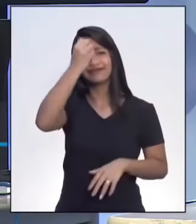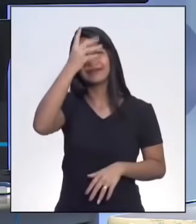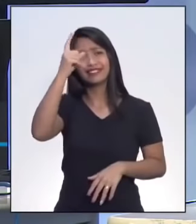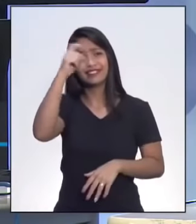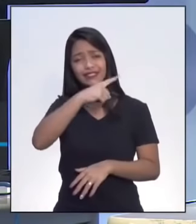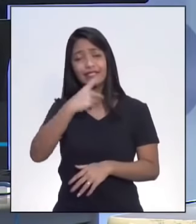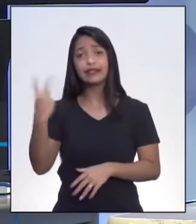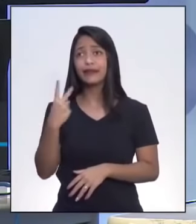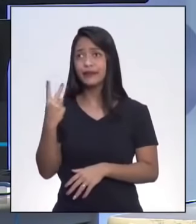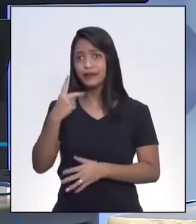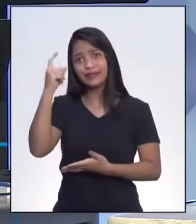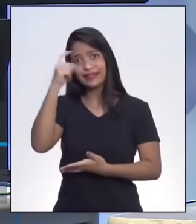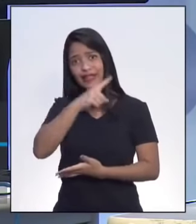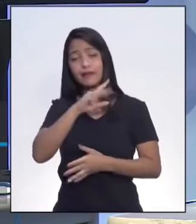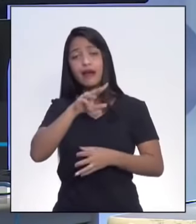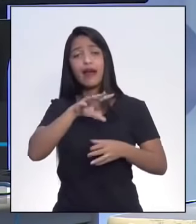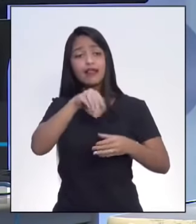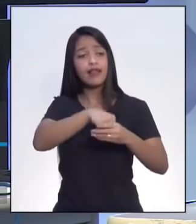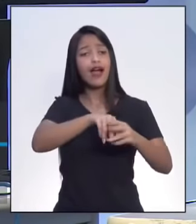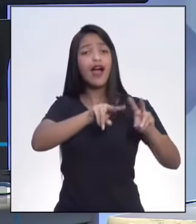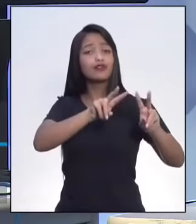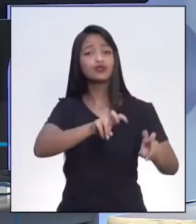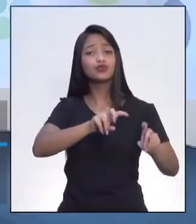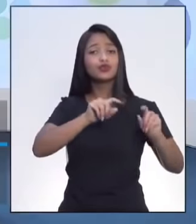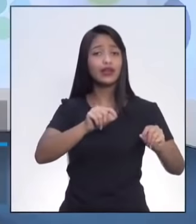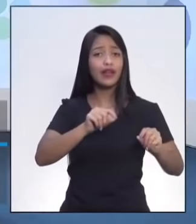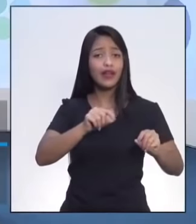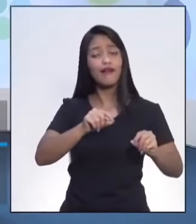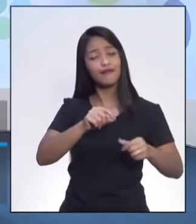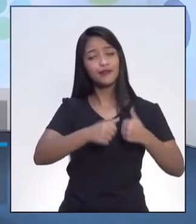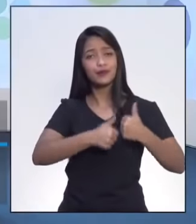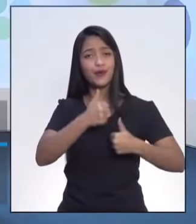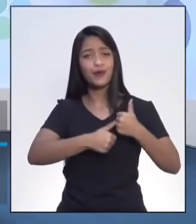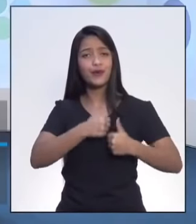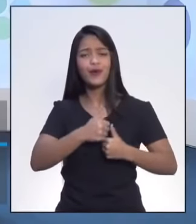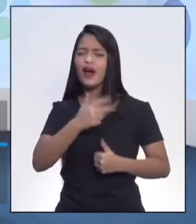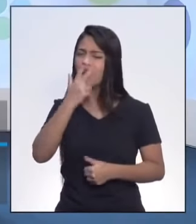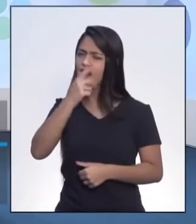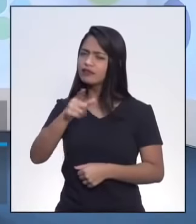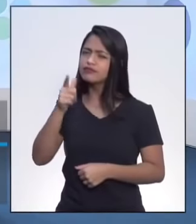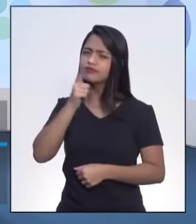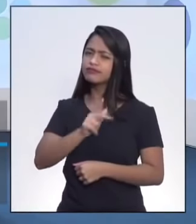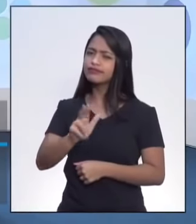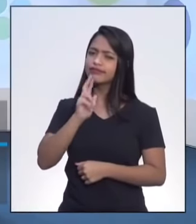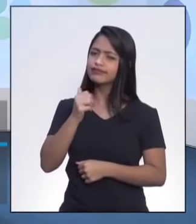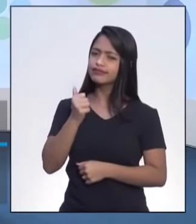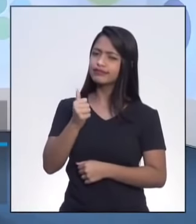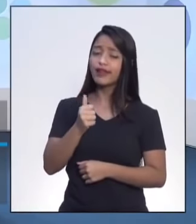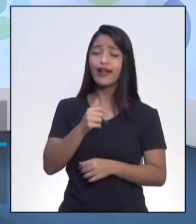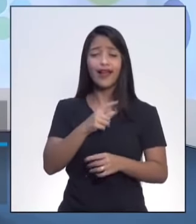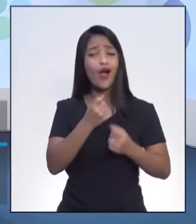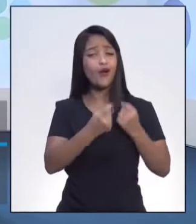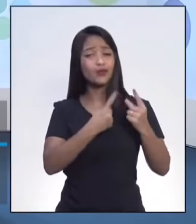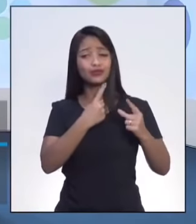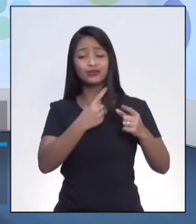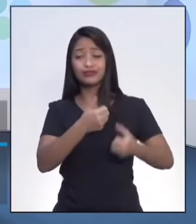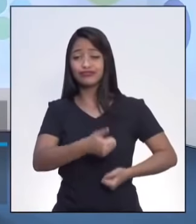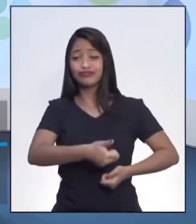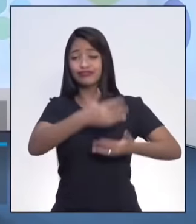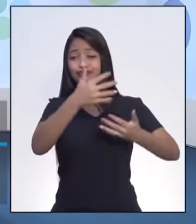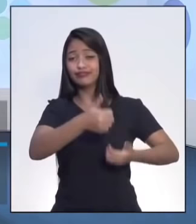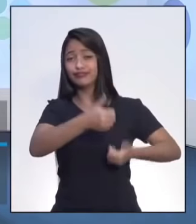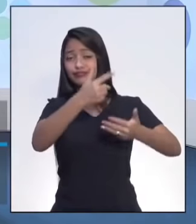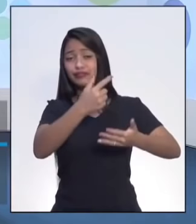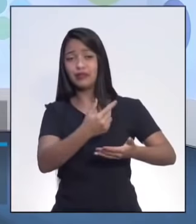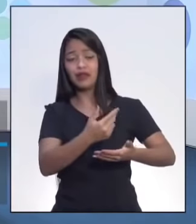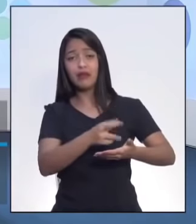o assunto era isso. futebol. Alguém ainda Acho que colocou? foi bom, né? Acho que eles lembraram Acho que bem. sim. Uhum. Depois de uma chuva de não, aí vocês começaram